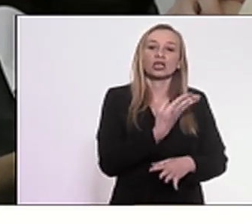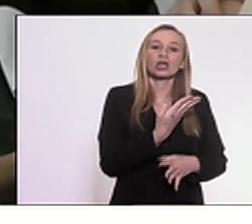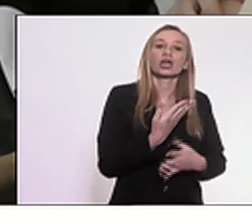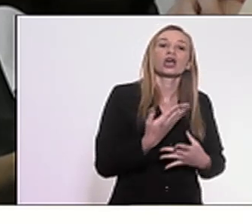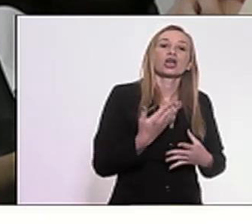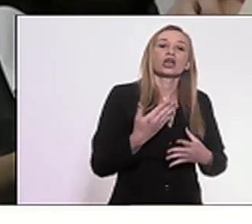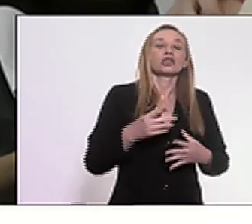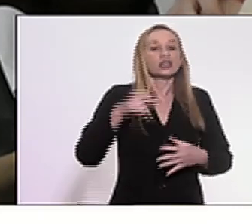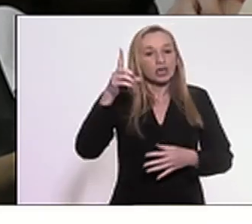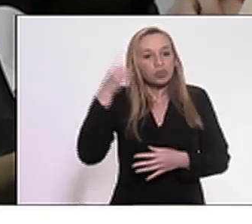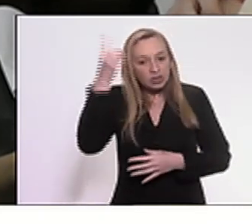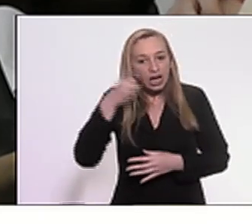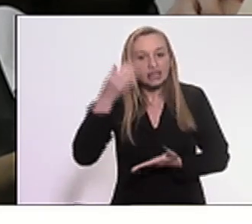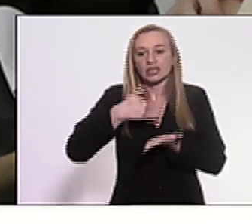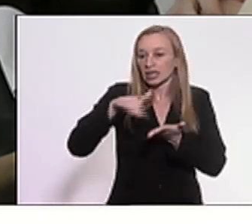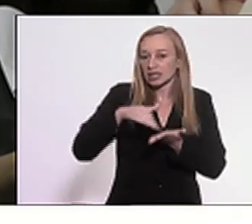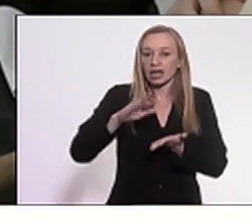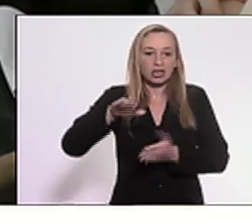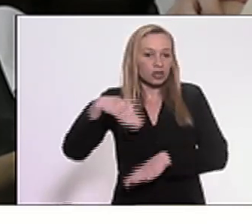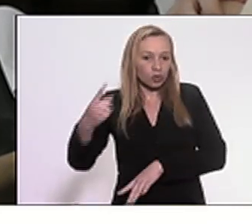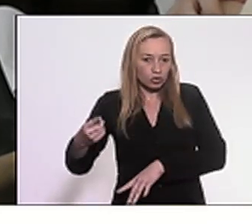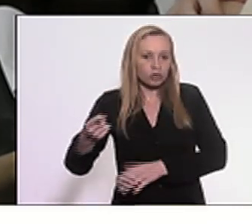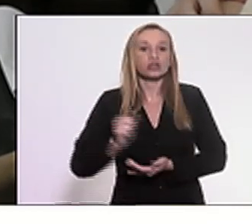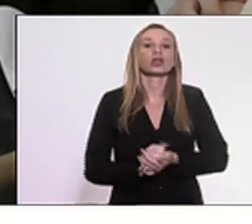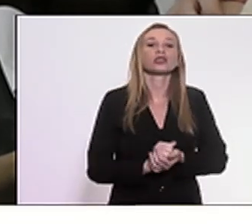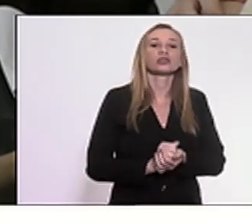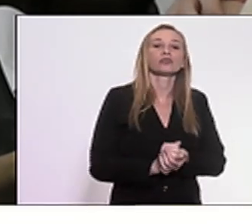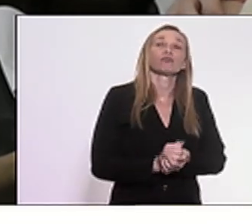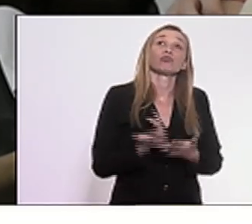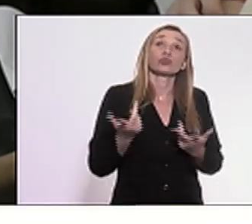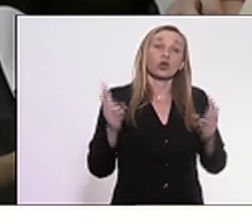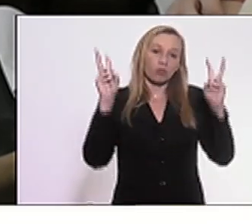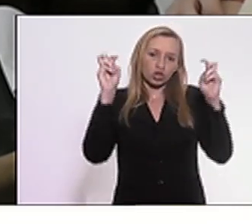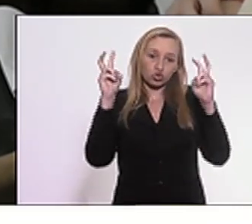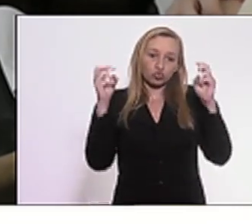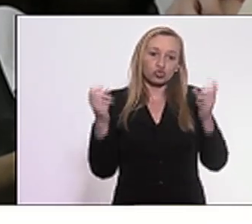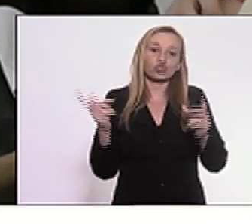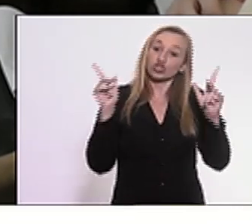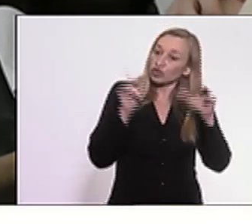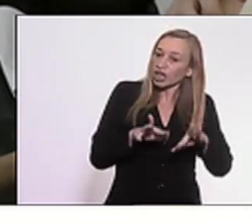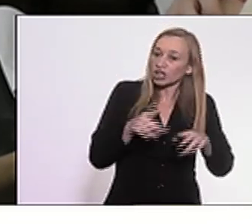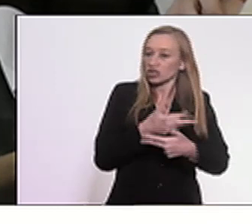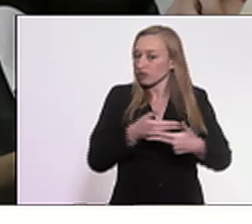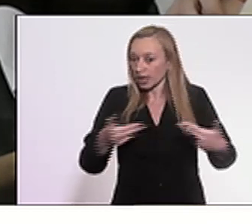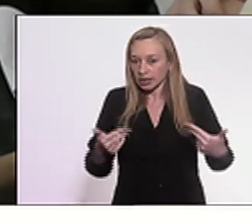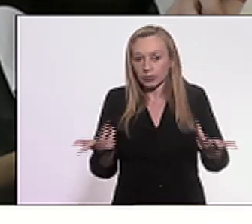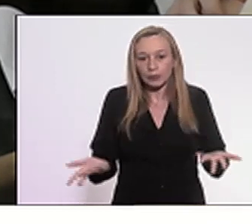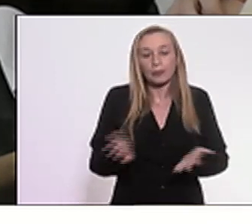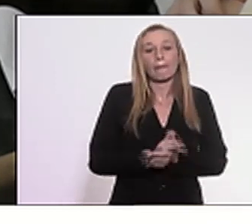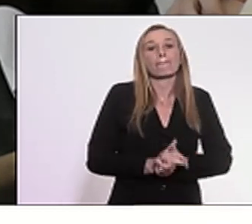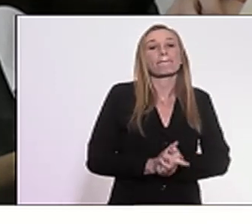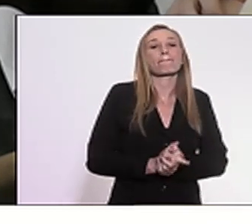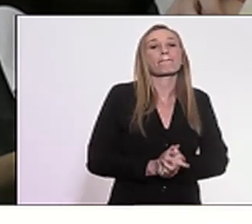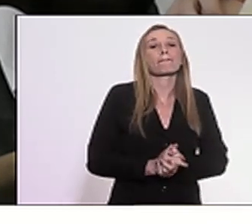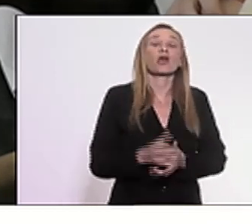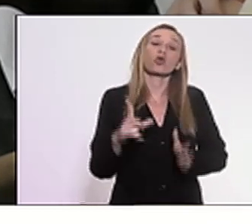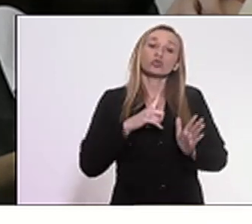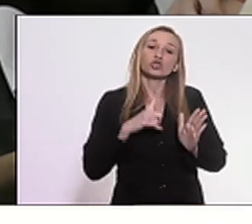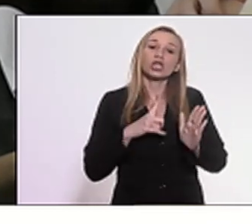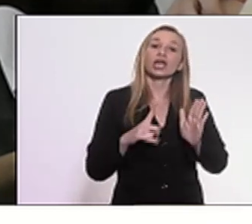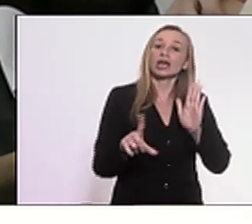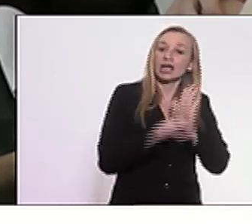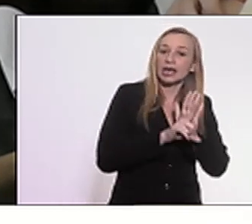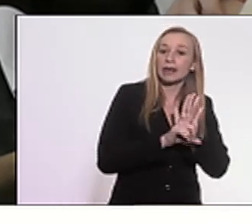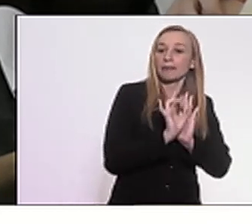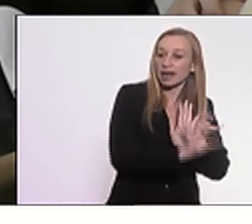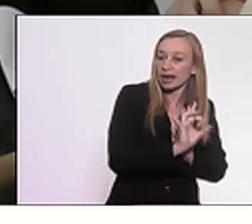como secretários e tudo mais. E isso gera uma situação bem diferente de várias formas, né? Quer dizer, como existe um regime diferente